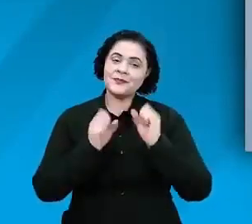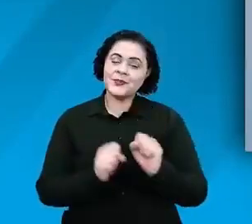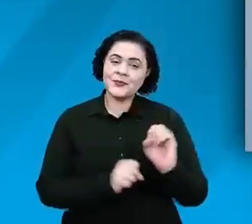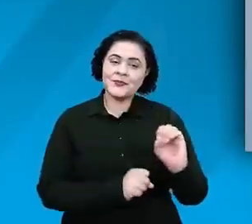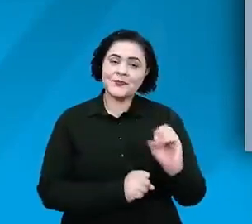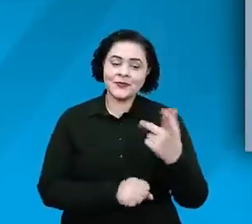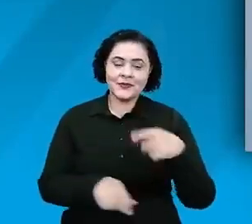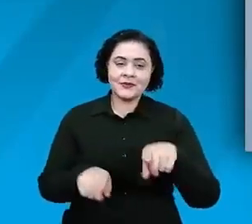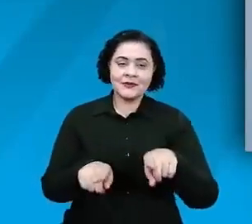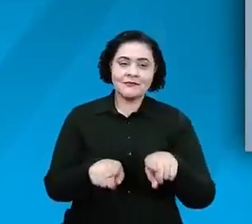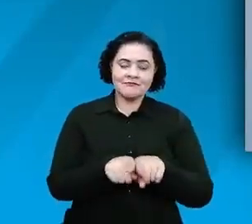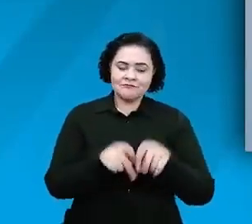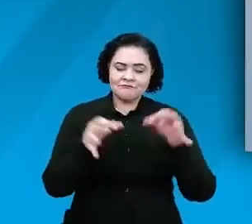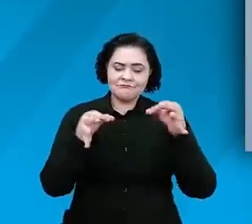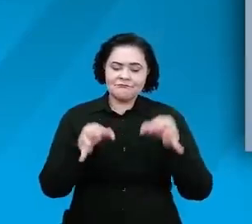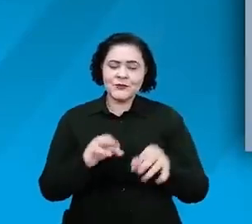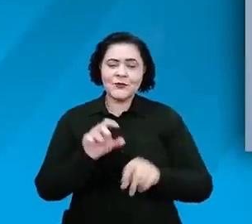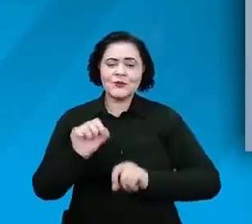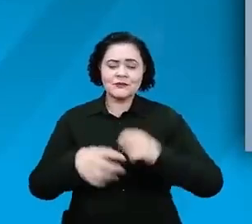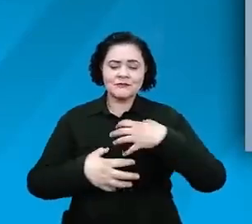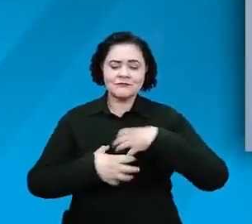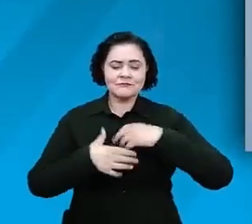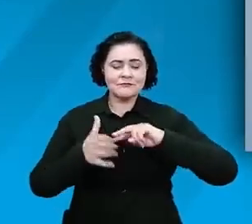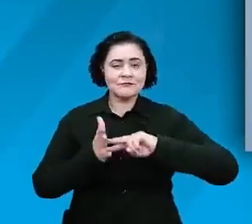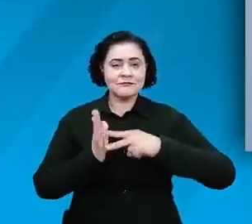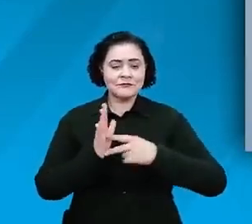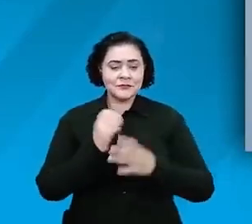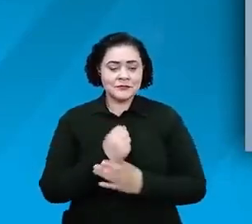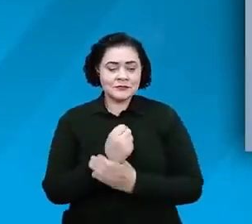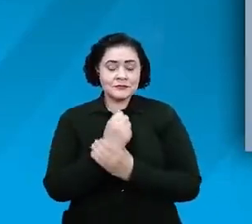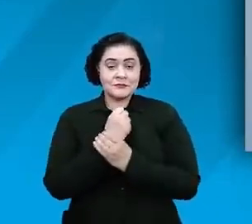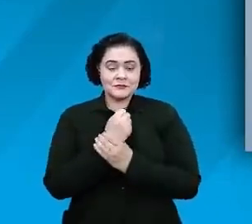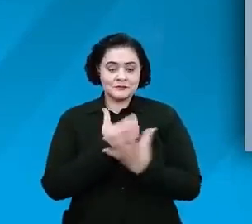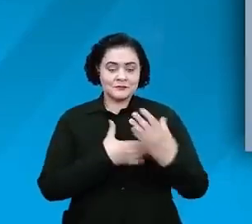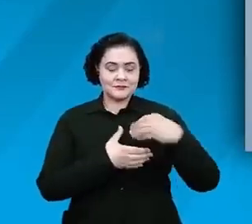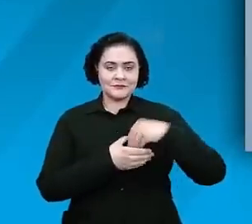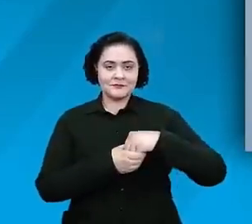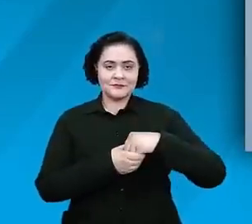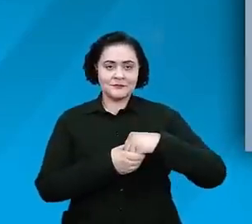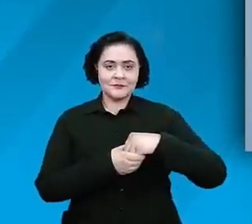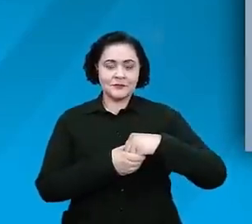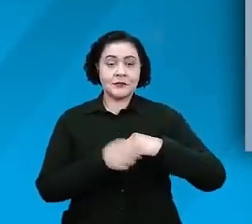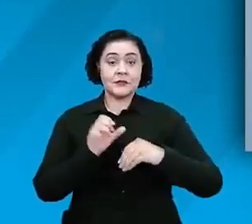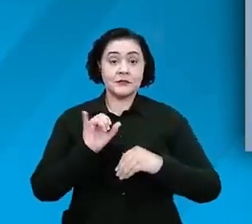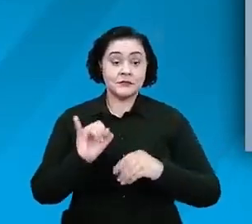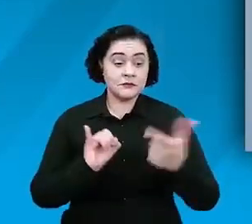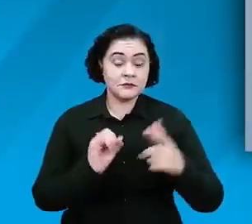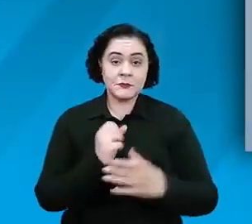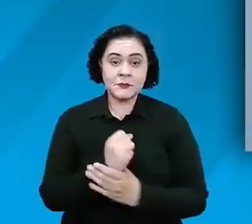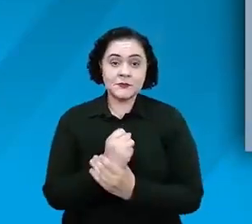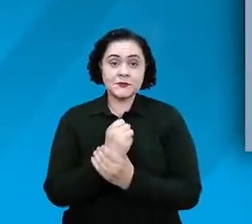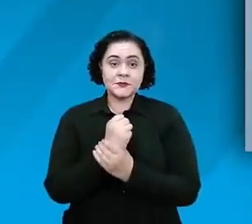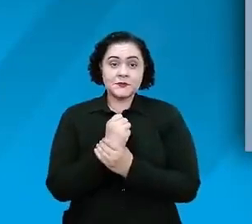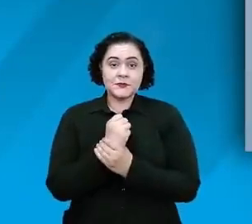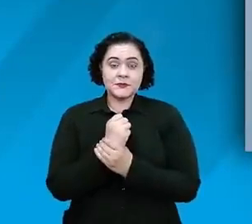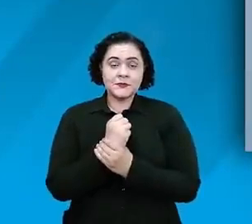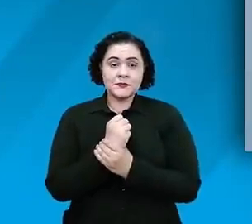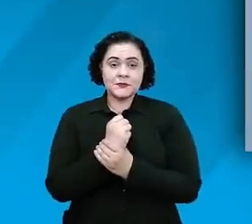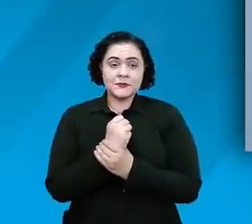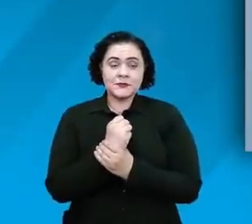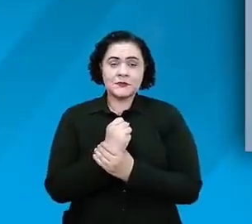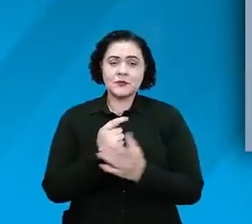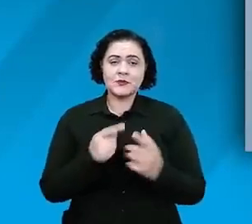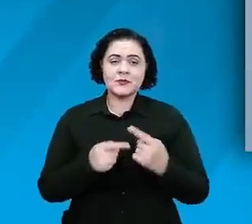também a nossa certeza, no sentido da segurança interior. Sem a segurança,